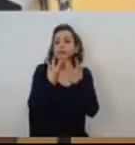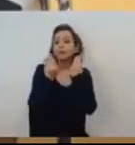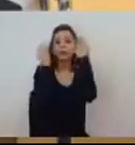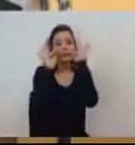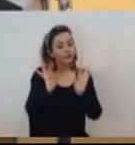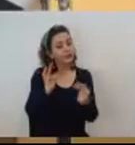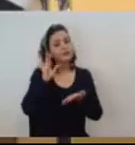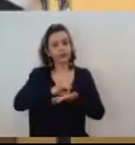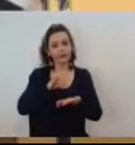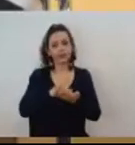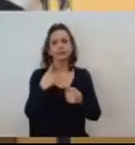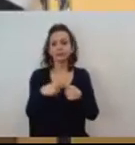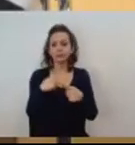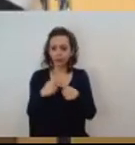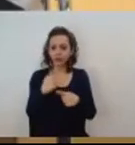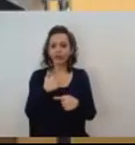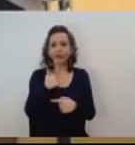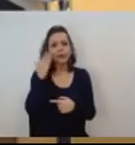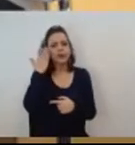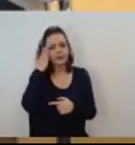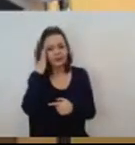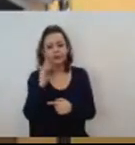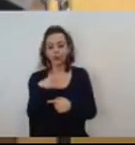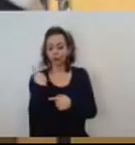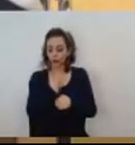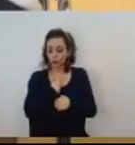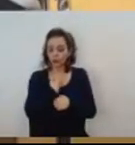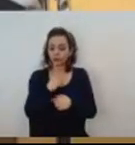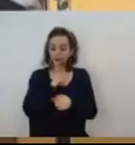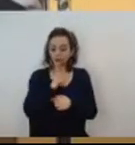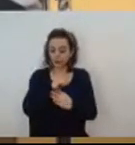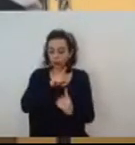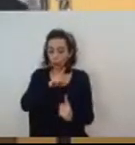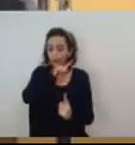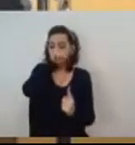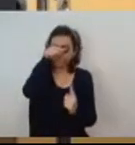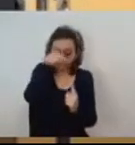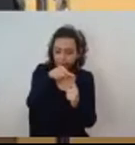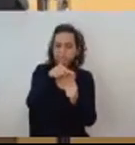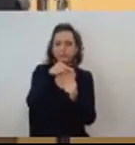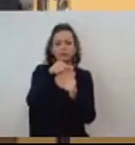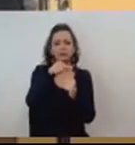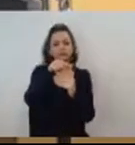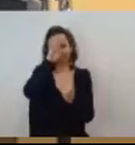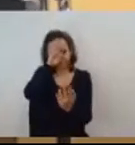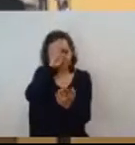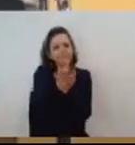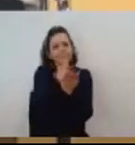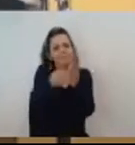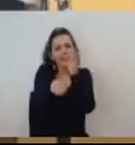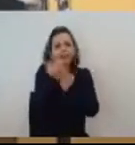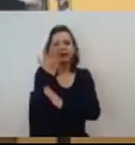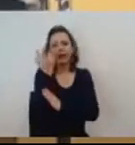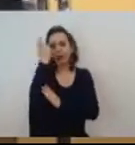com essa intenção consciente de criar essa cultura inclusiva tá é representado na sua forma